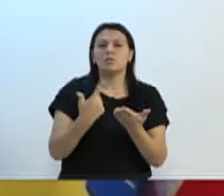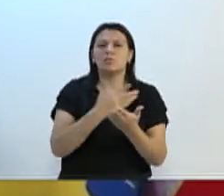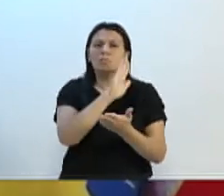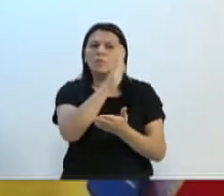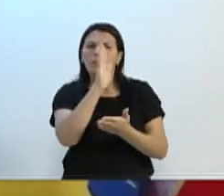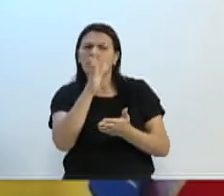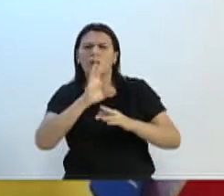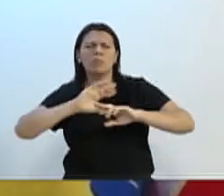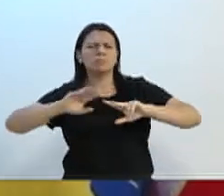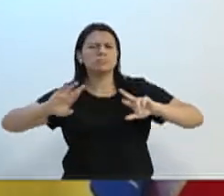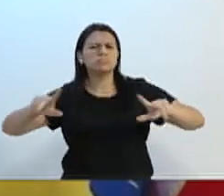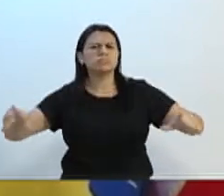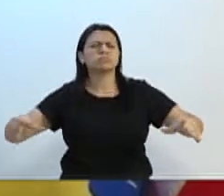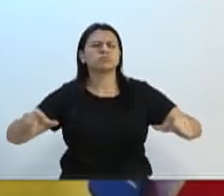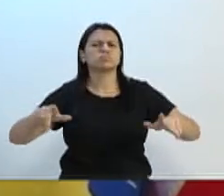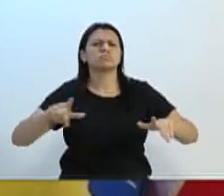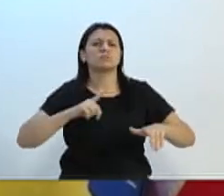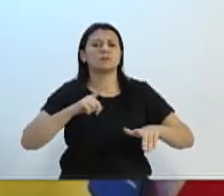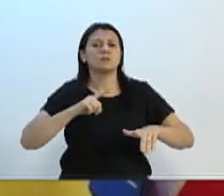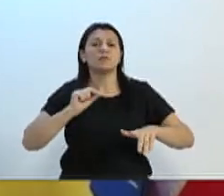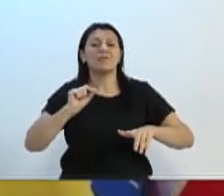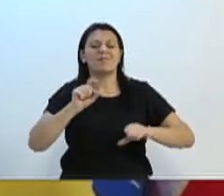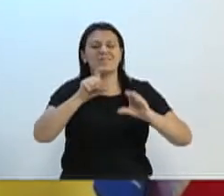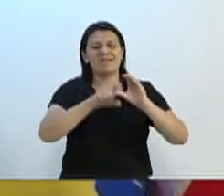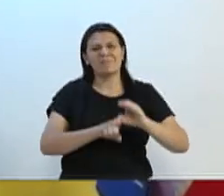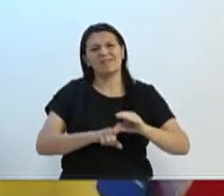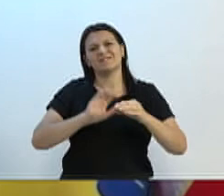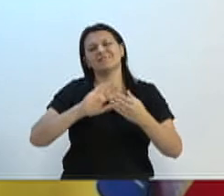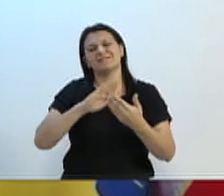outros comércios que dependem das escolas.